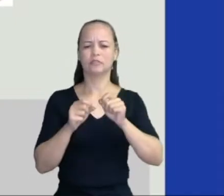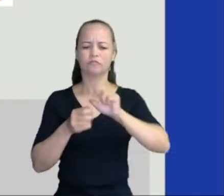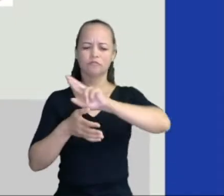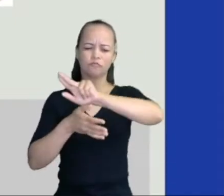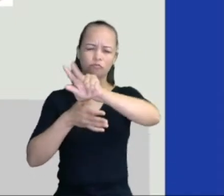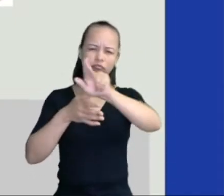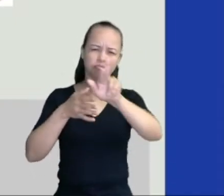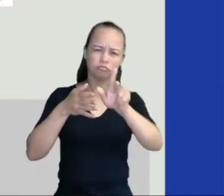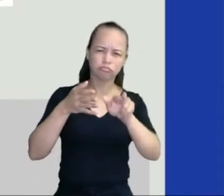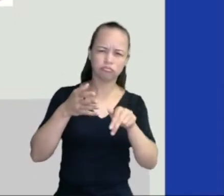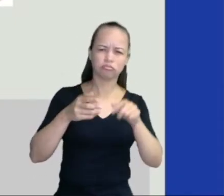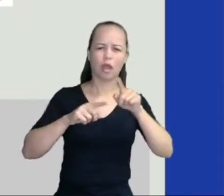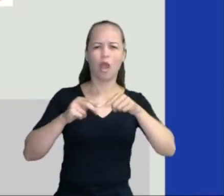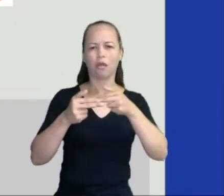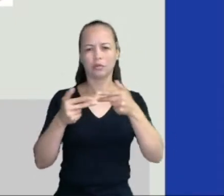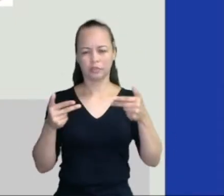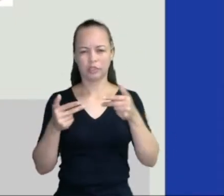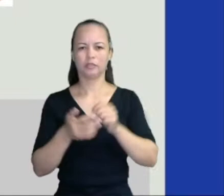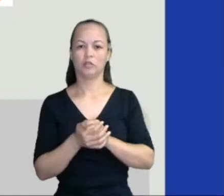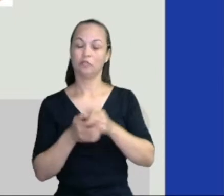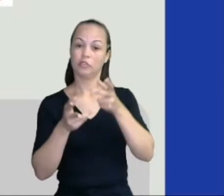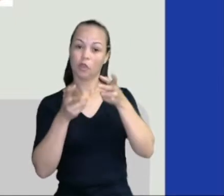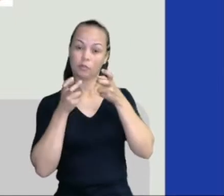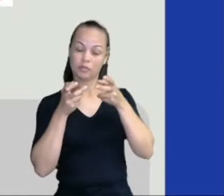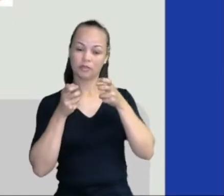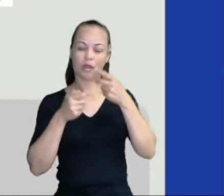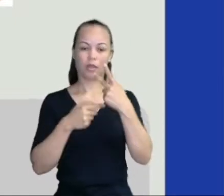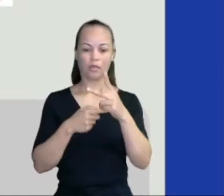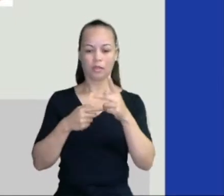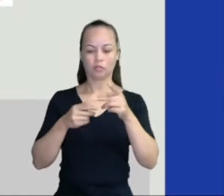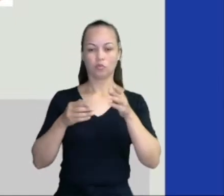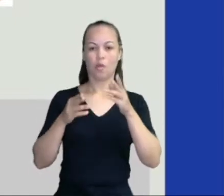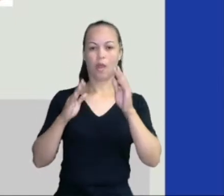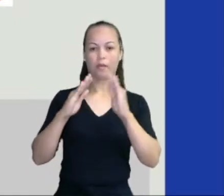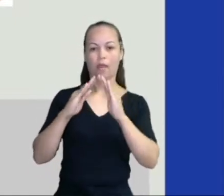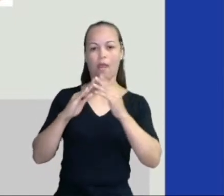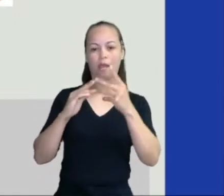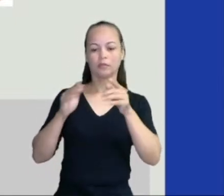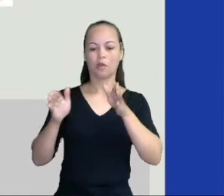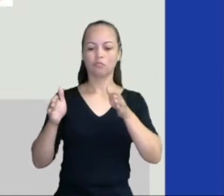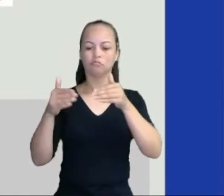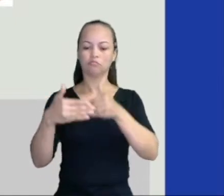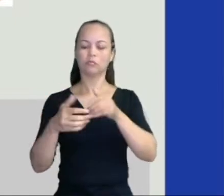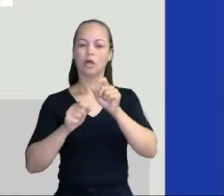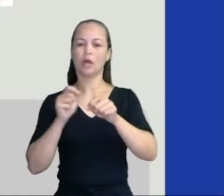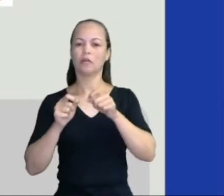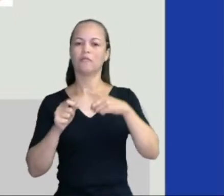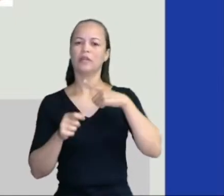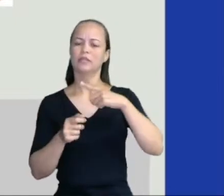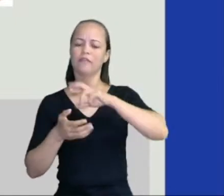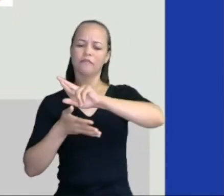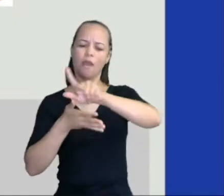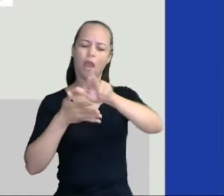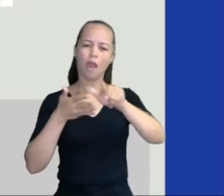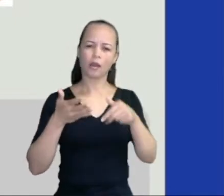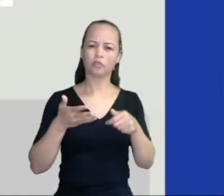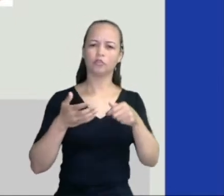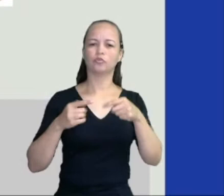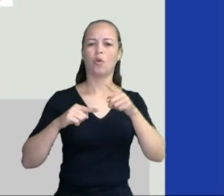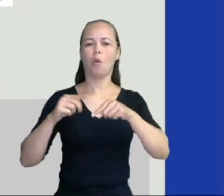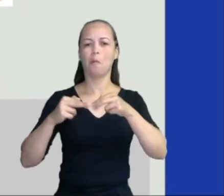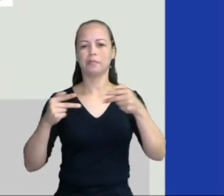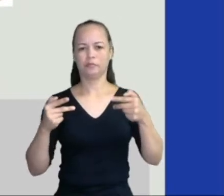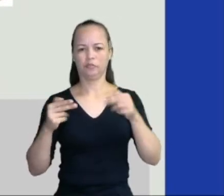objetos. Se você observar aí na sua sala, você vai conseguir ver muitos tipos de objetos diferentes. E se eu falar para